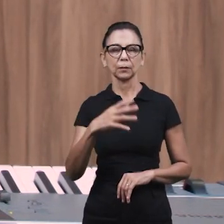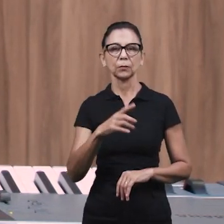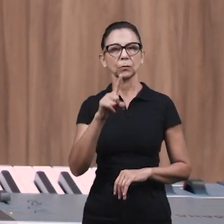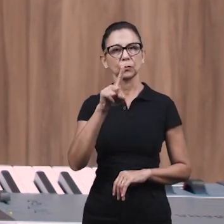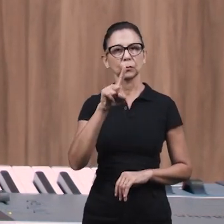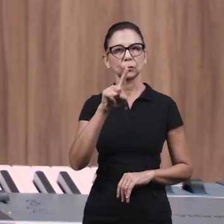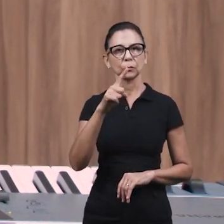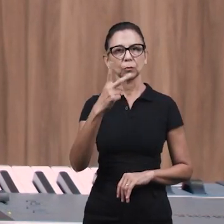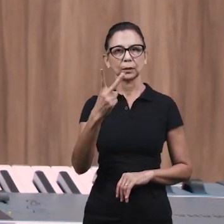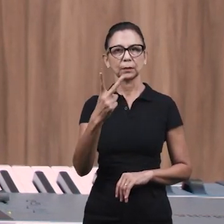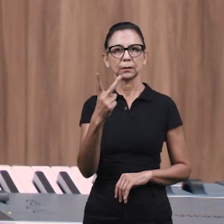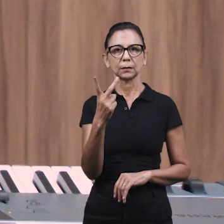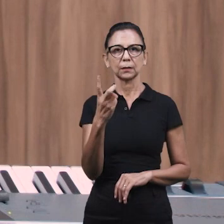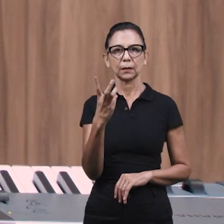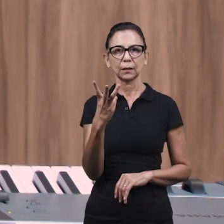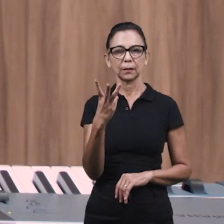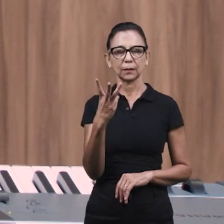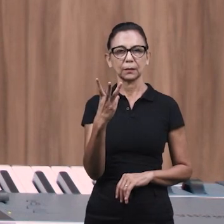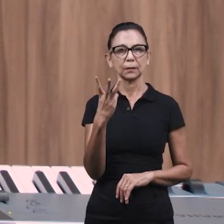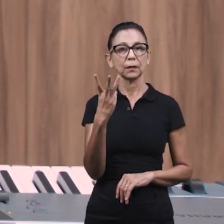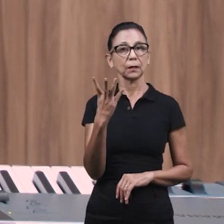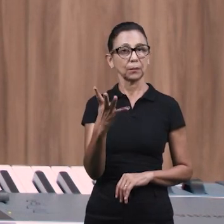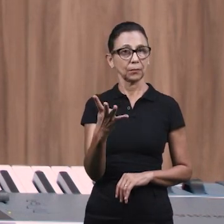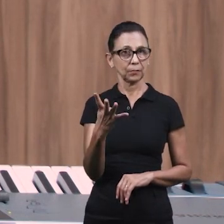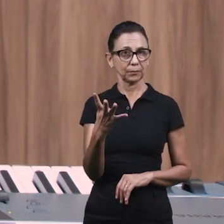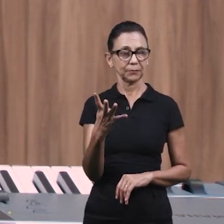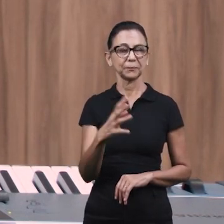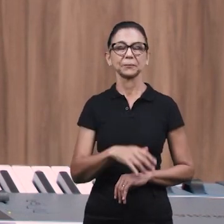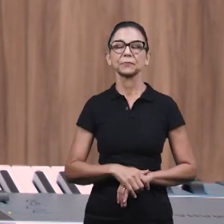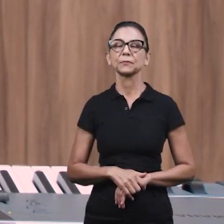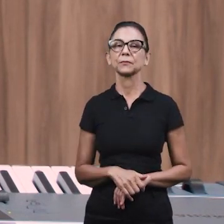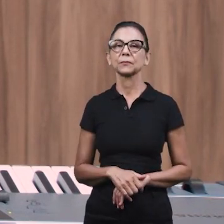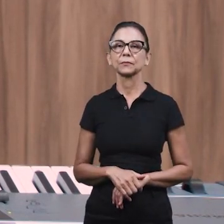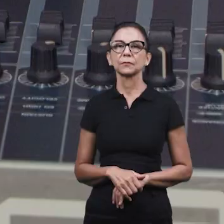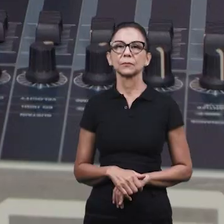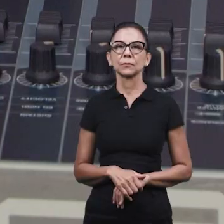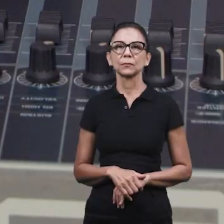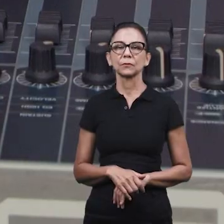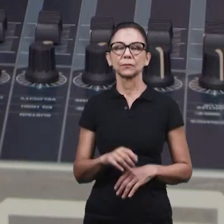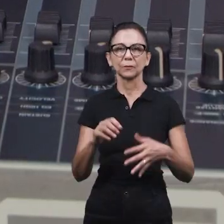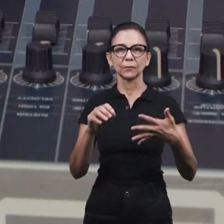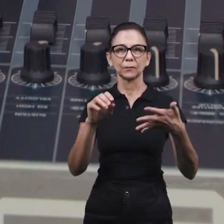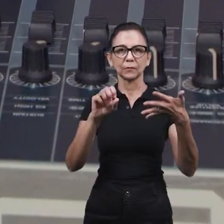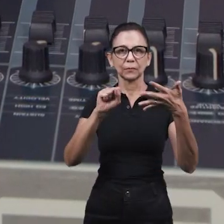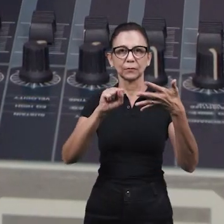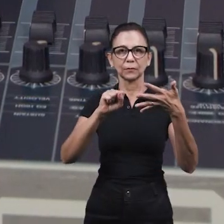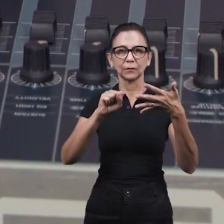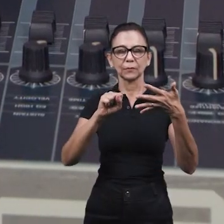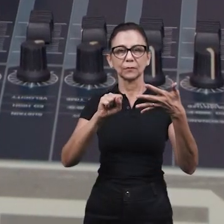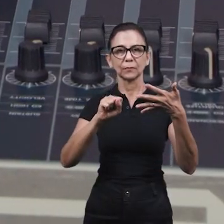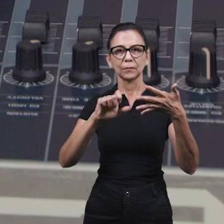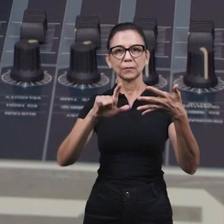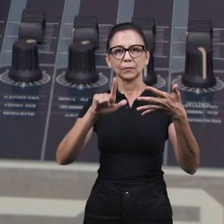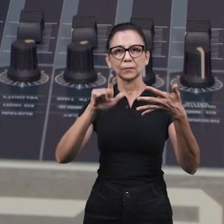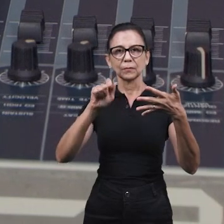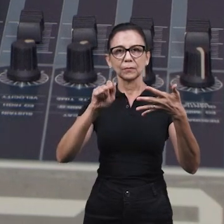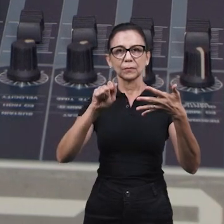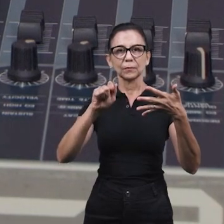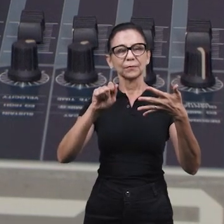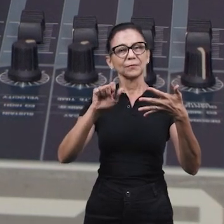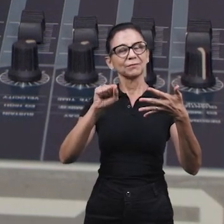maior. 1, 2, 3, 4. Sol,